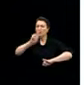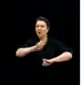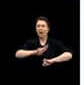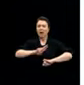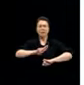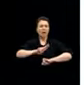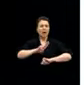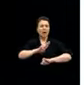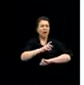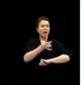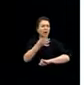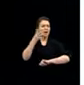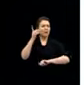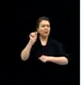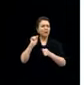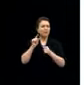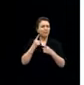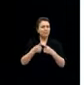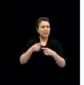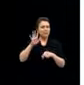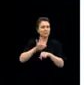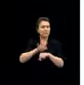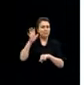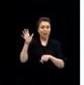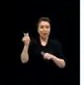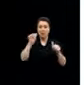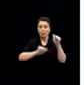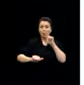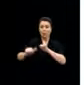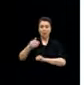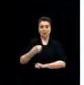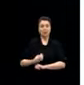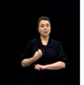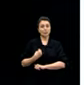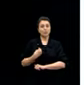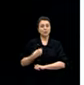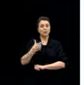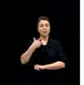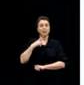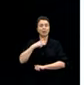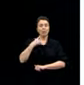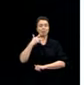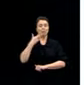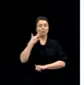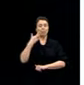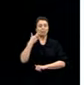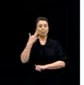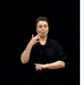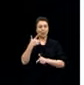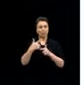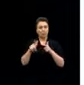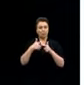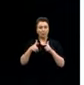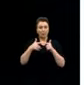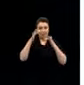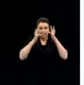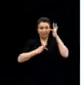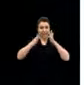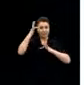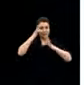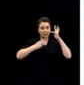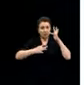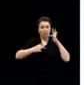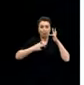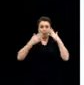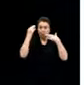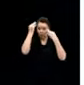para melhorar a qualidade de vida das pessoas com problemas físicos e ou estéticos, atenuando